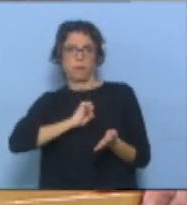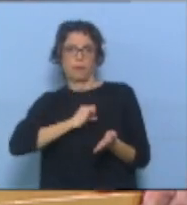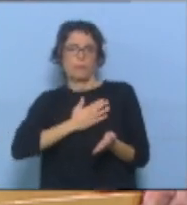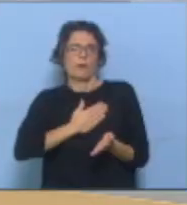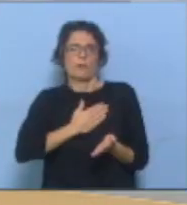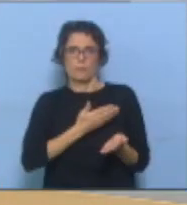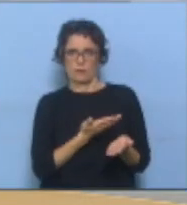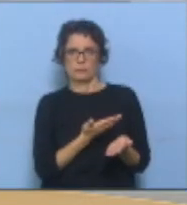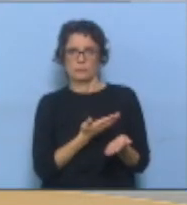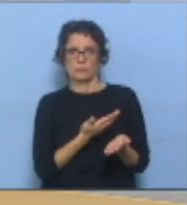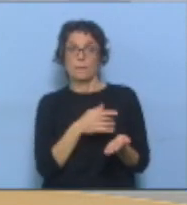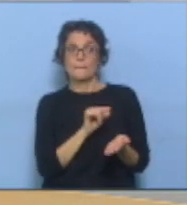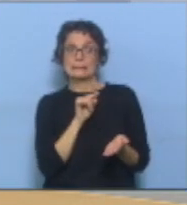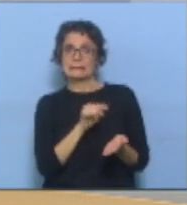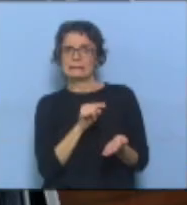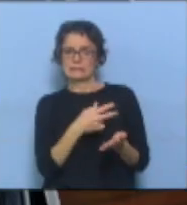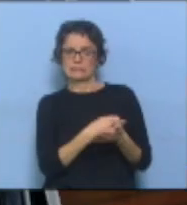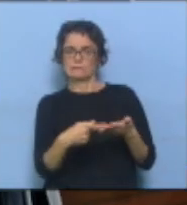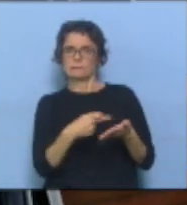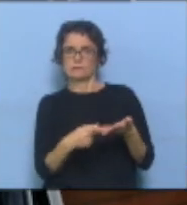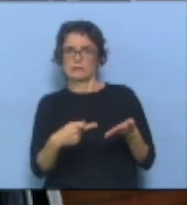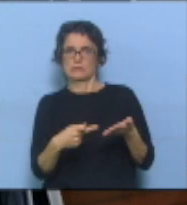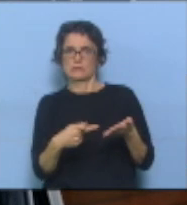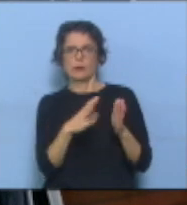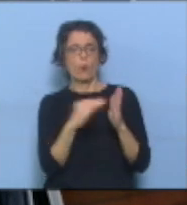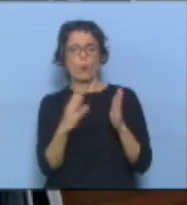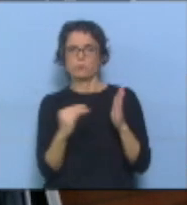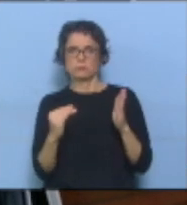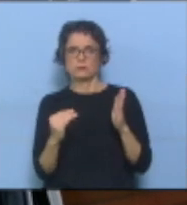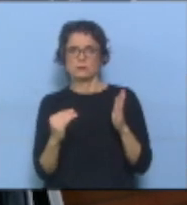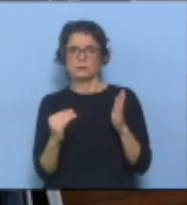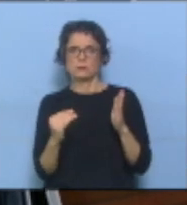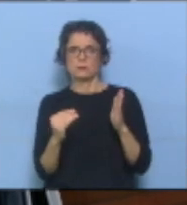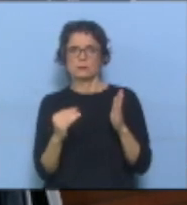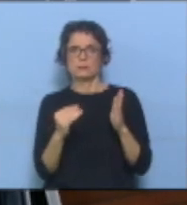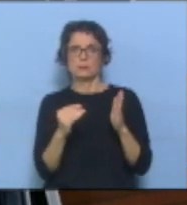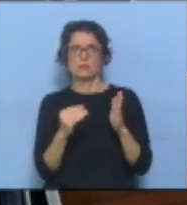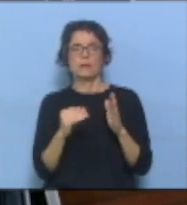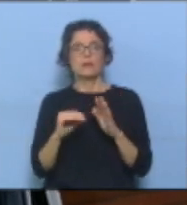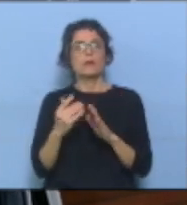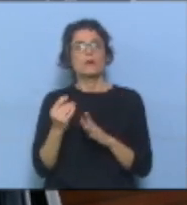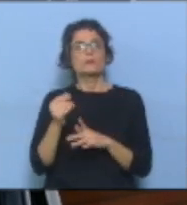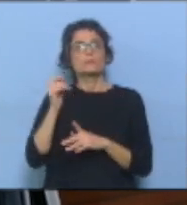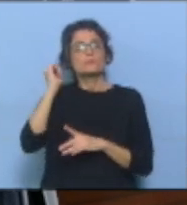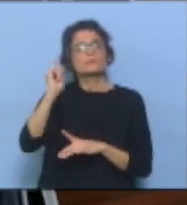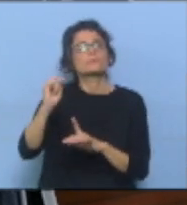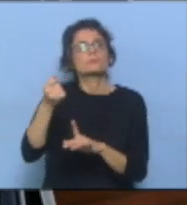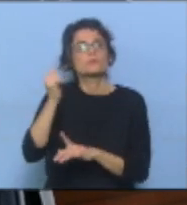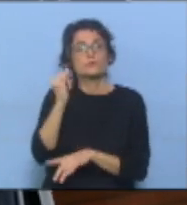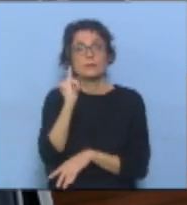alma. Ora, essa frase é copiada pelos evangelistas do profeta Isaías, do capítulo